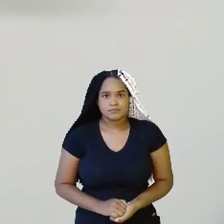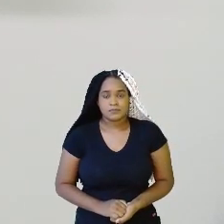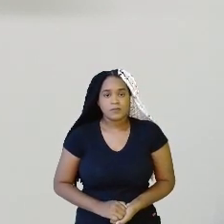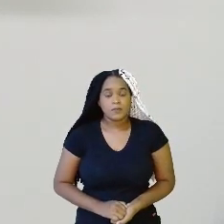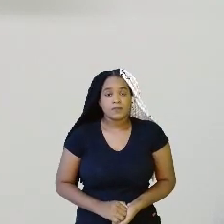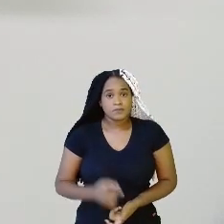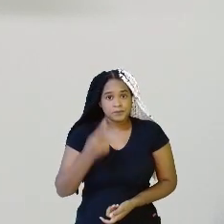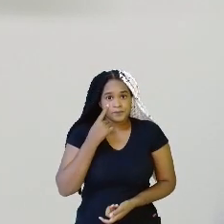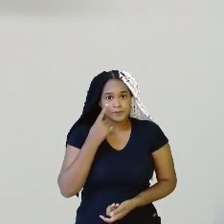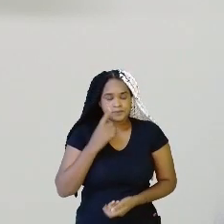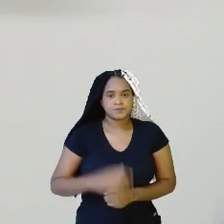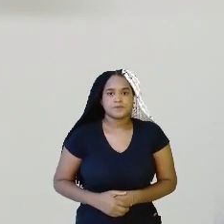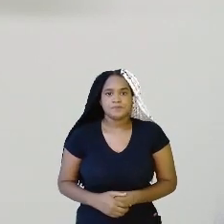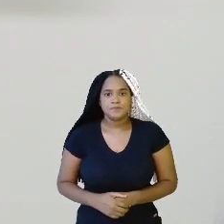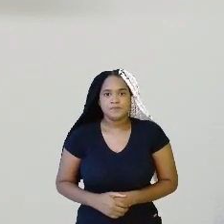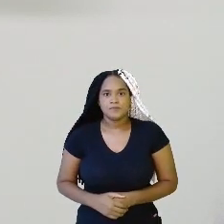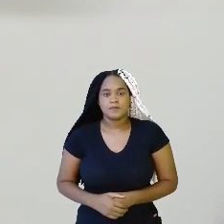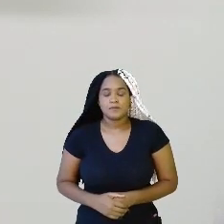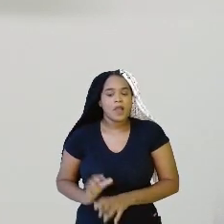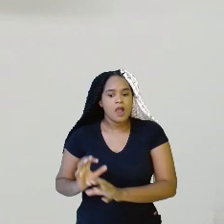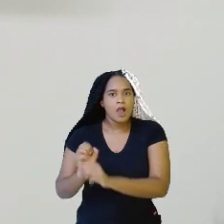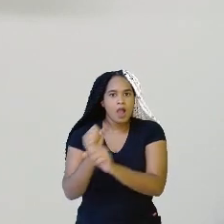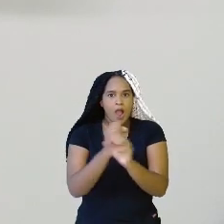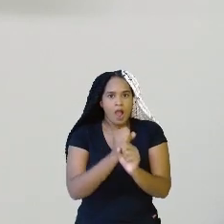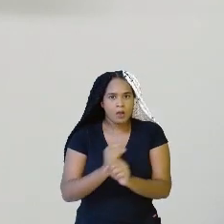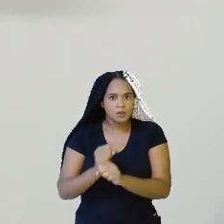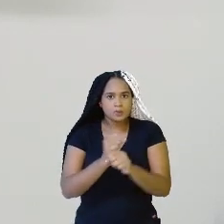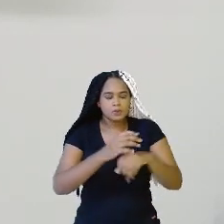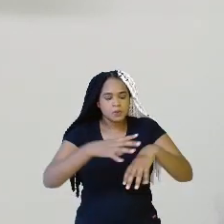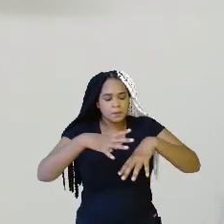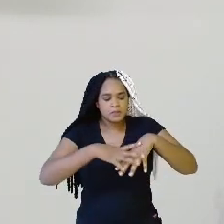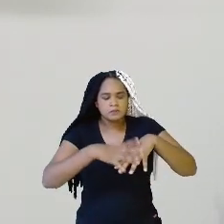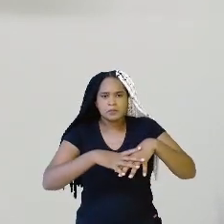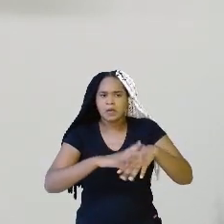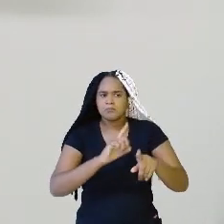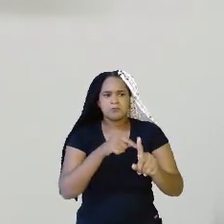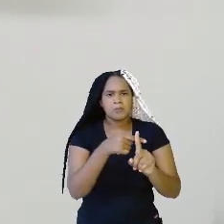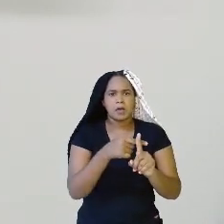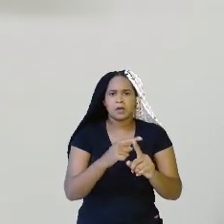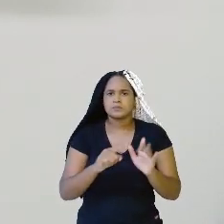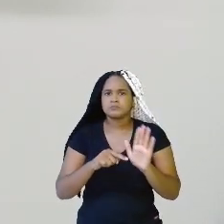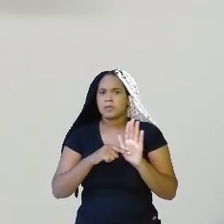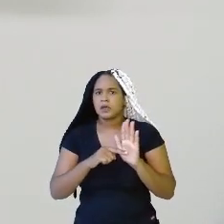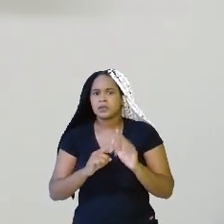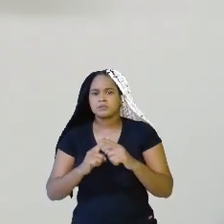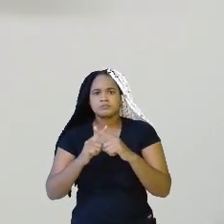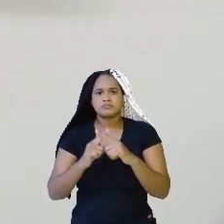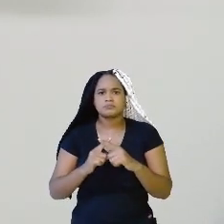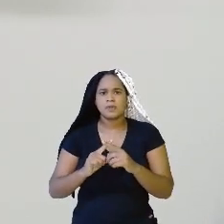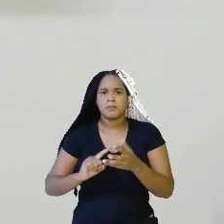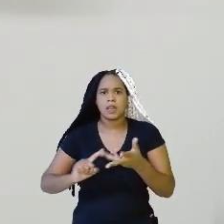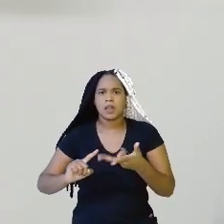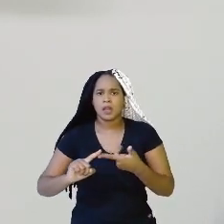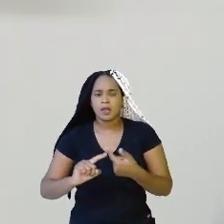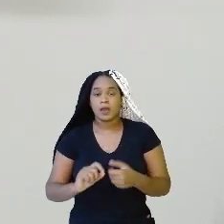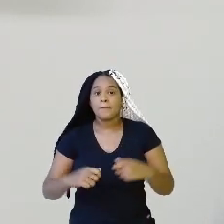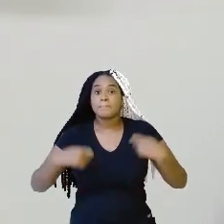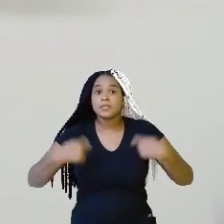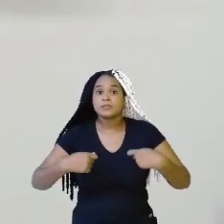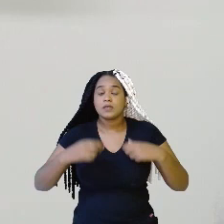Sempre que a gente realizar alguma operação matemática, seja adição, subtração, a gente